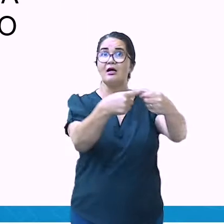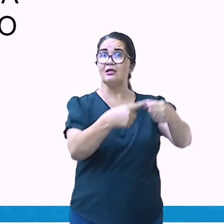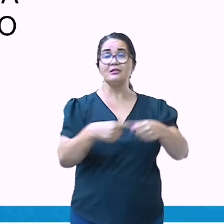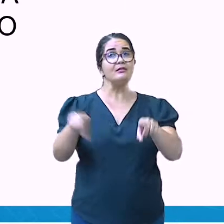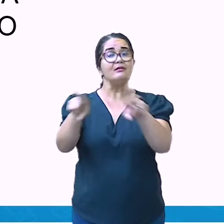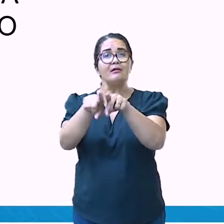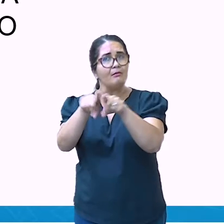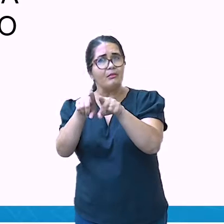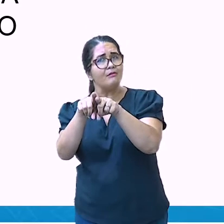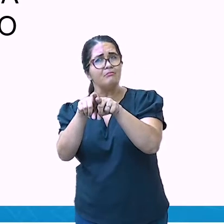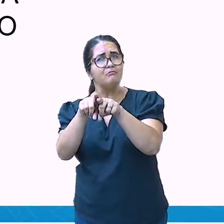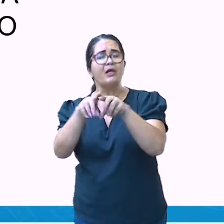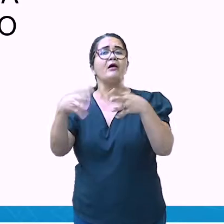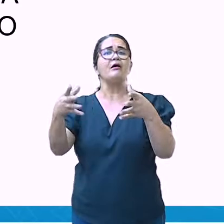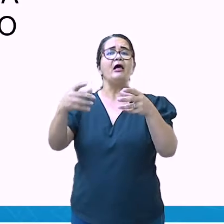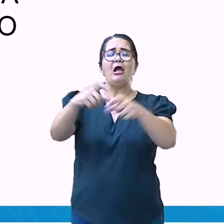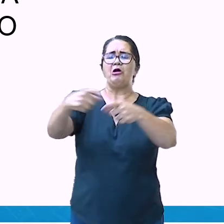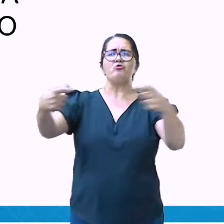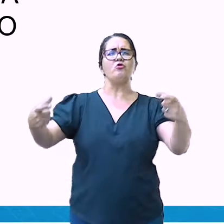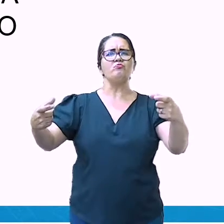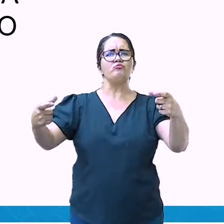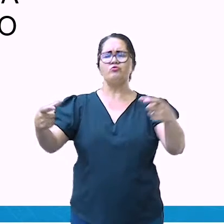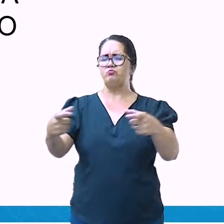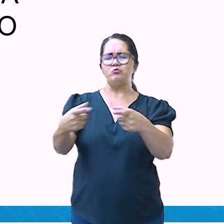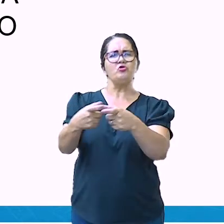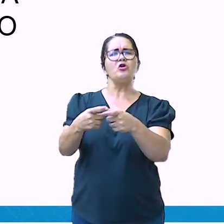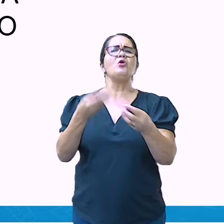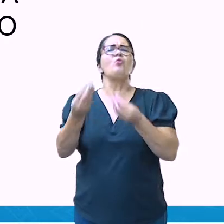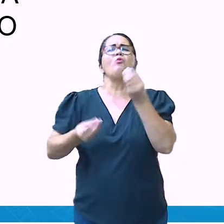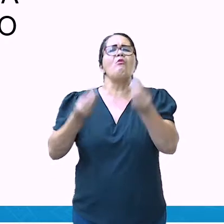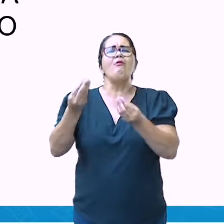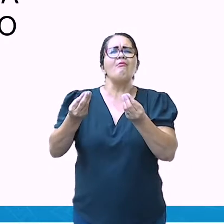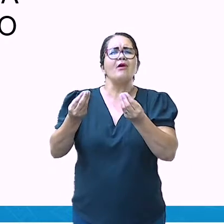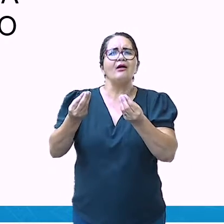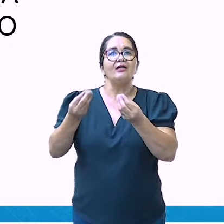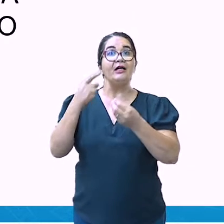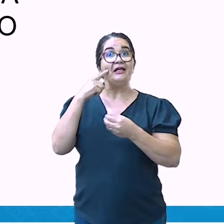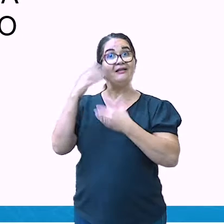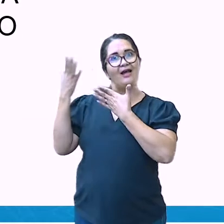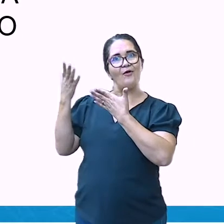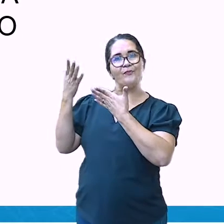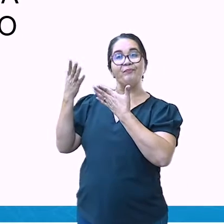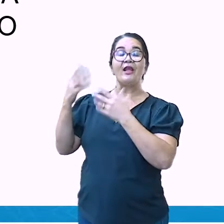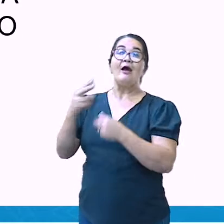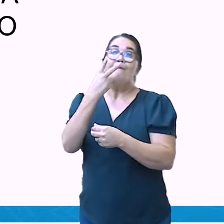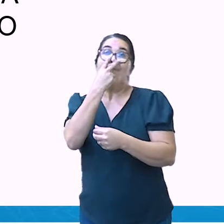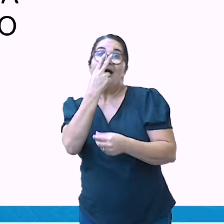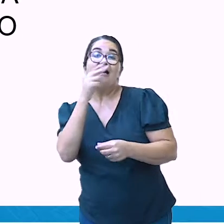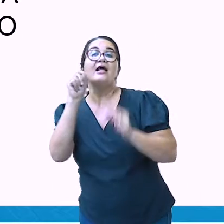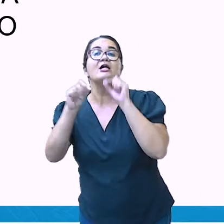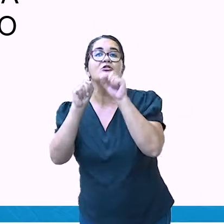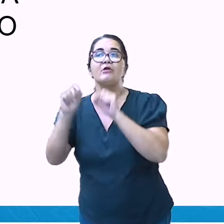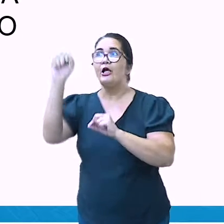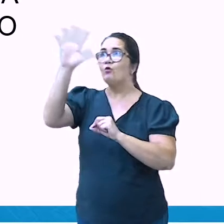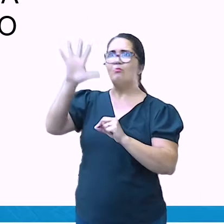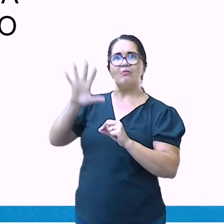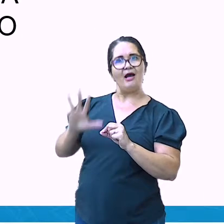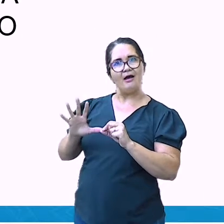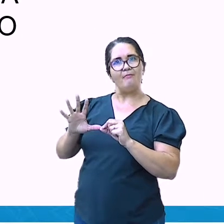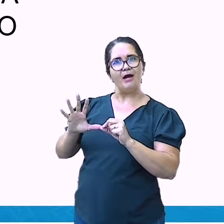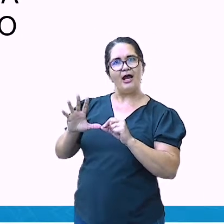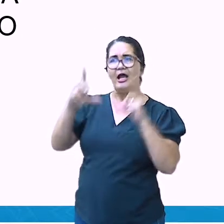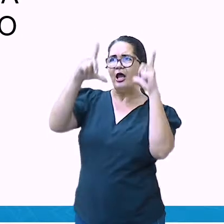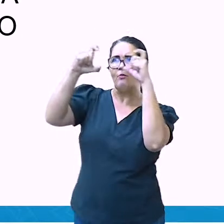se trata, de qual região. Então, o mapa ali ele é uma fotografia reduzida daquele local.